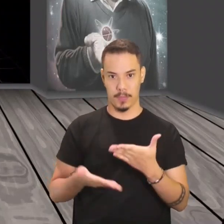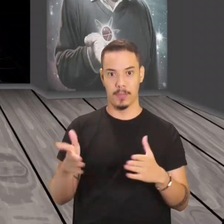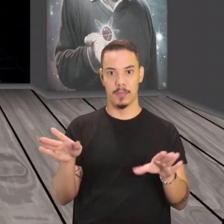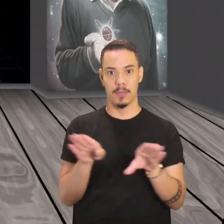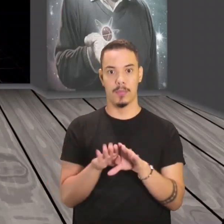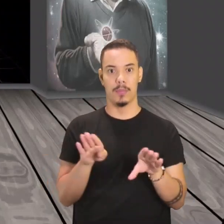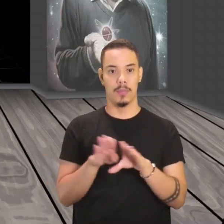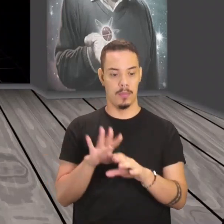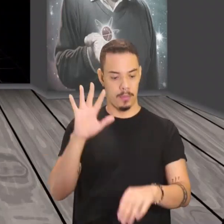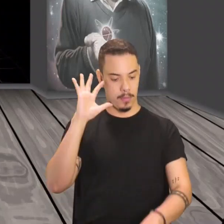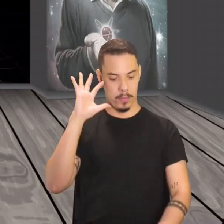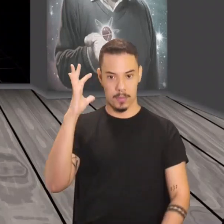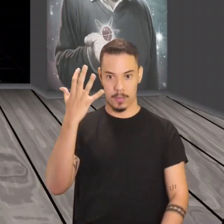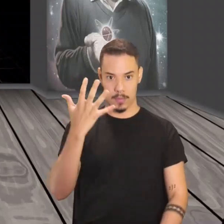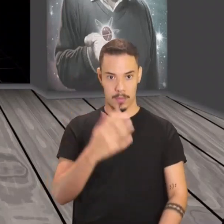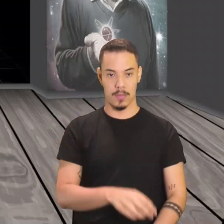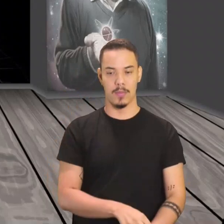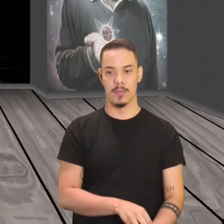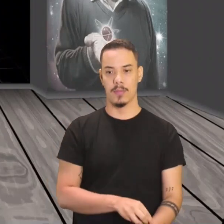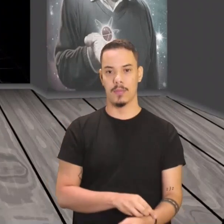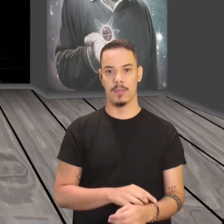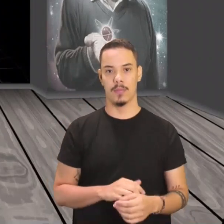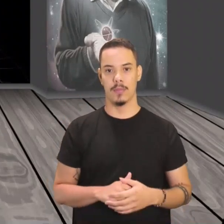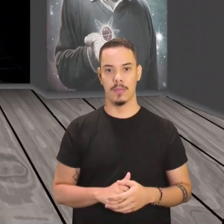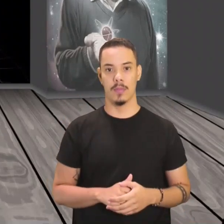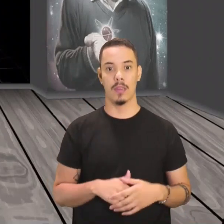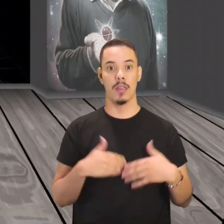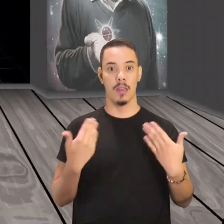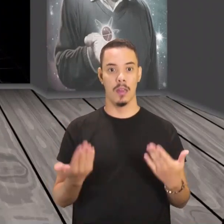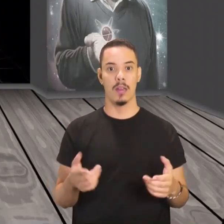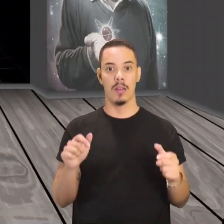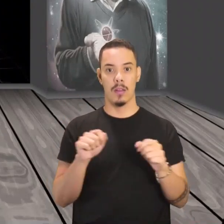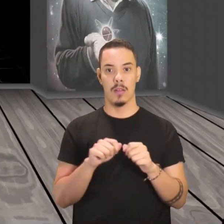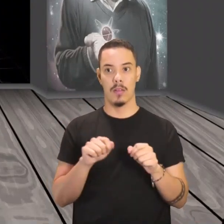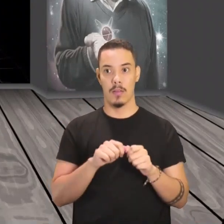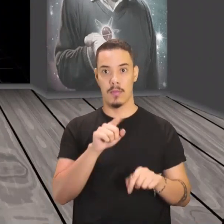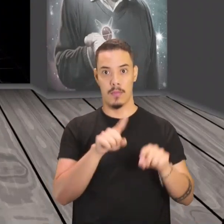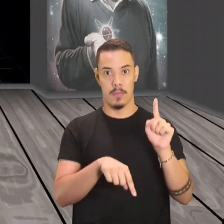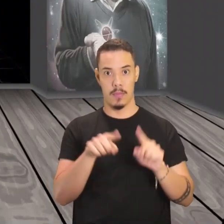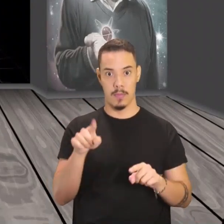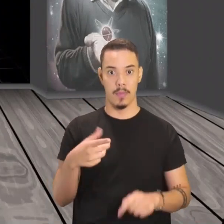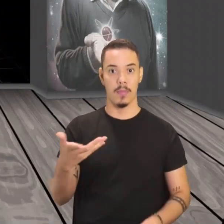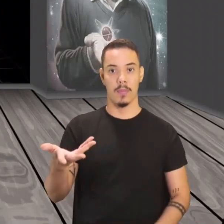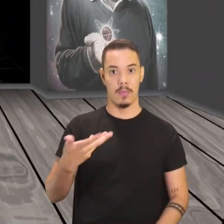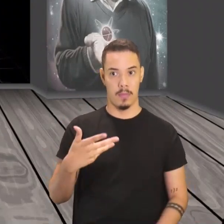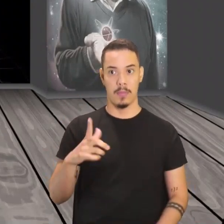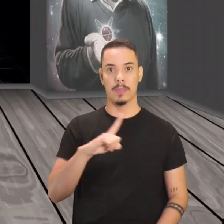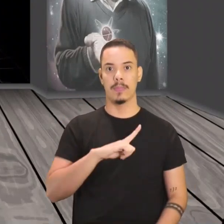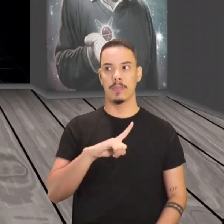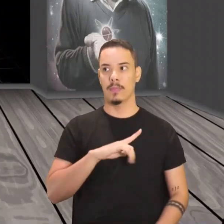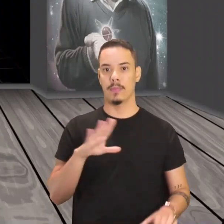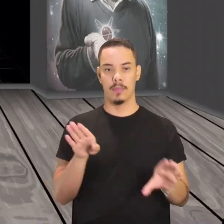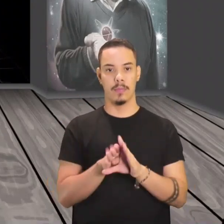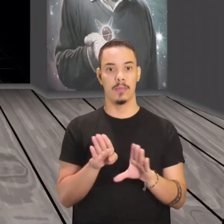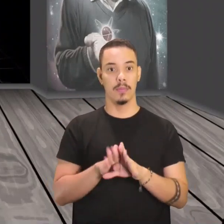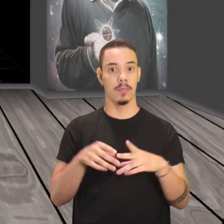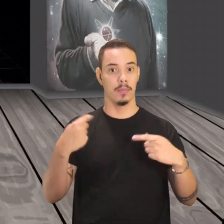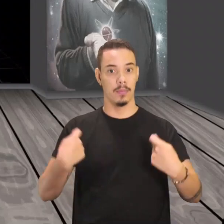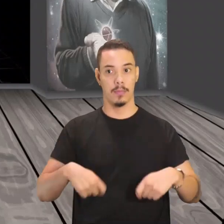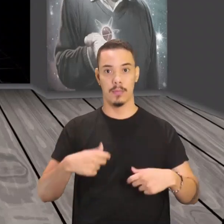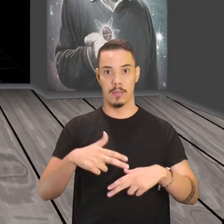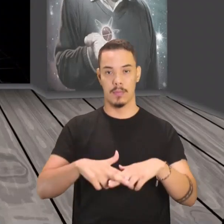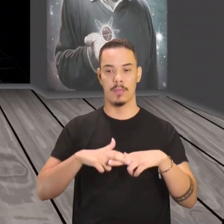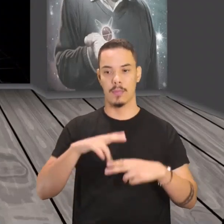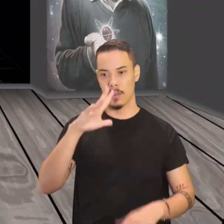Para realizar um deslocamento. Para realizar um deslocamento. Ou seja, fazer com que varie a sua velocidade e tenha aceleração. Tem que ter, porque tem força,